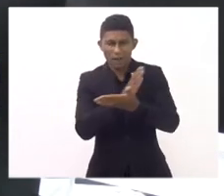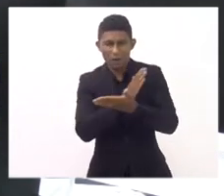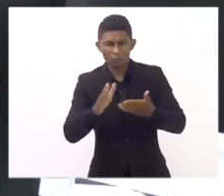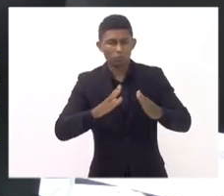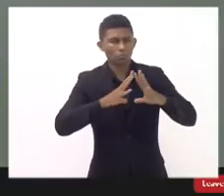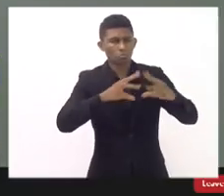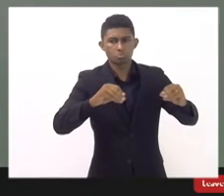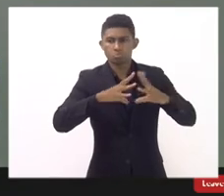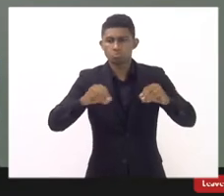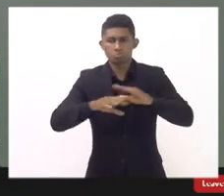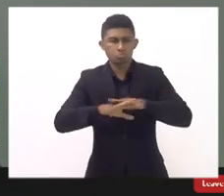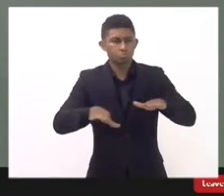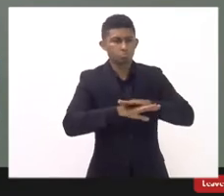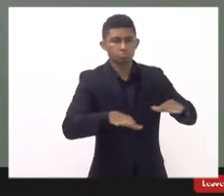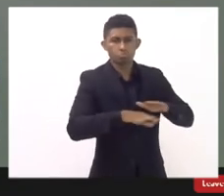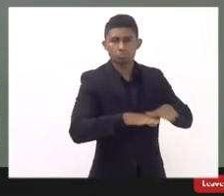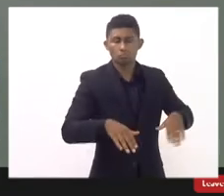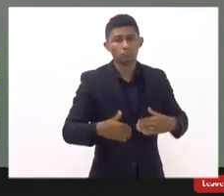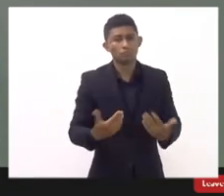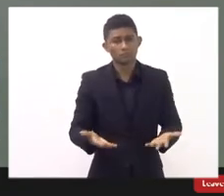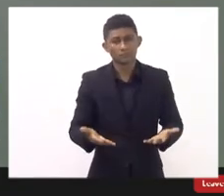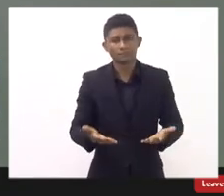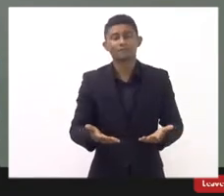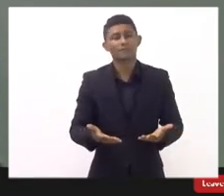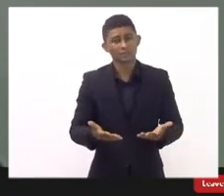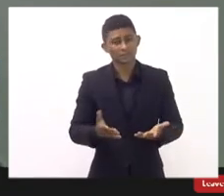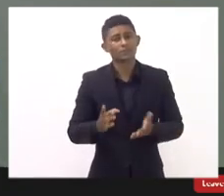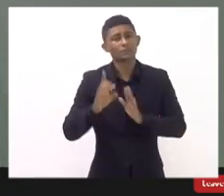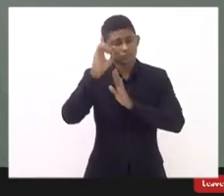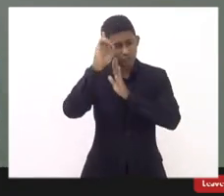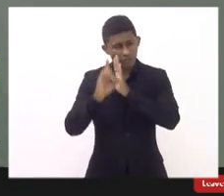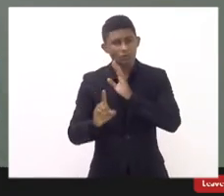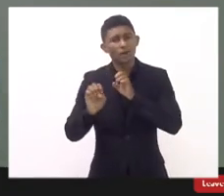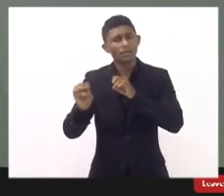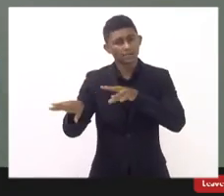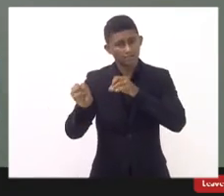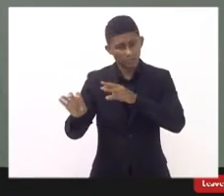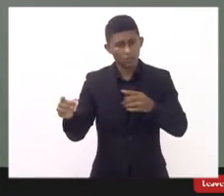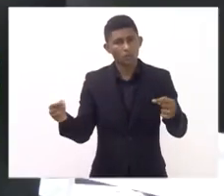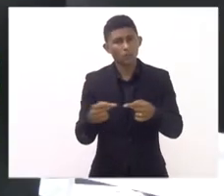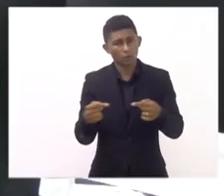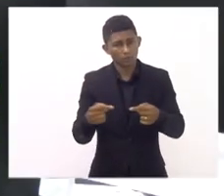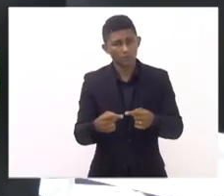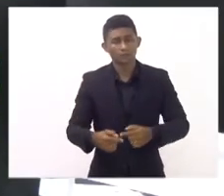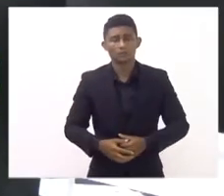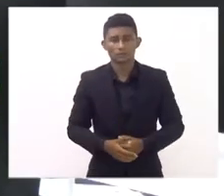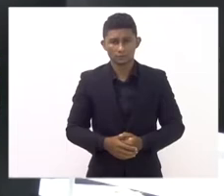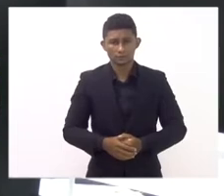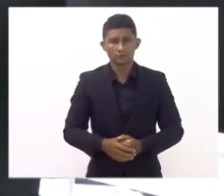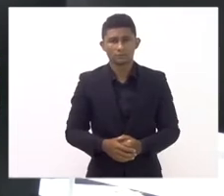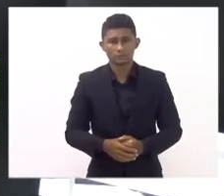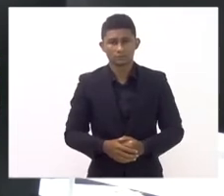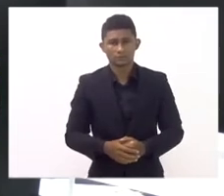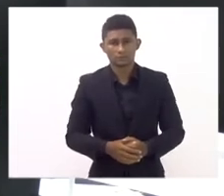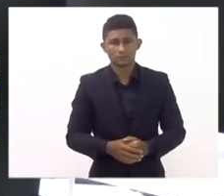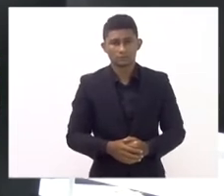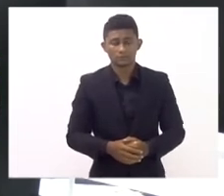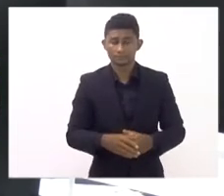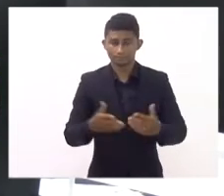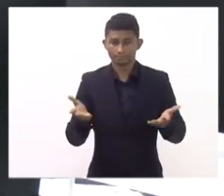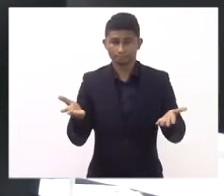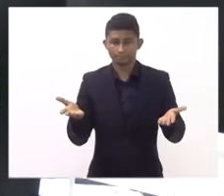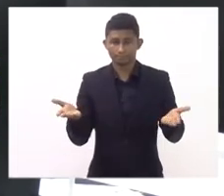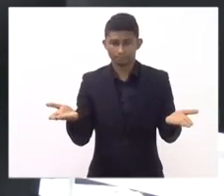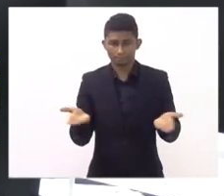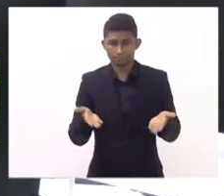muito, afeta o direito à educação e afeta o conjunto do direito de ir e vir da nossa população. Então, agora,